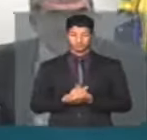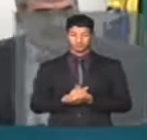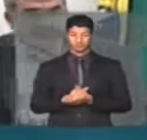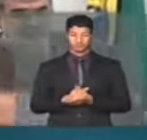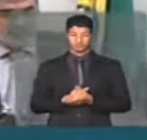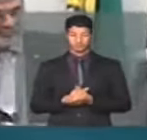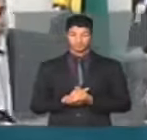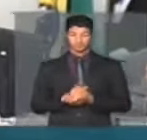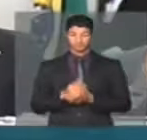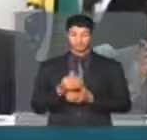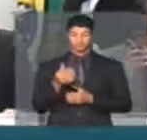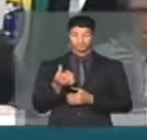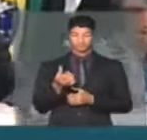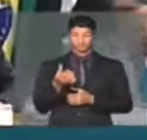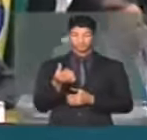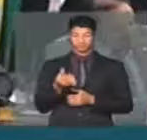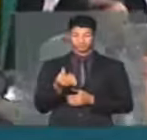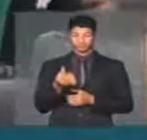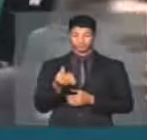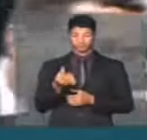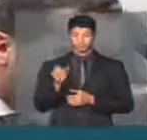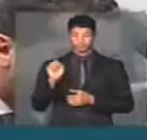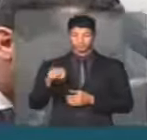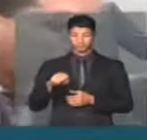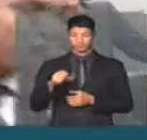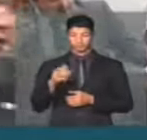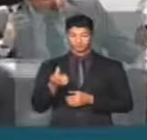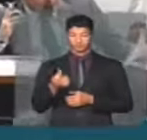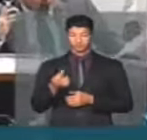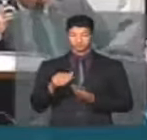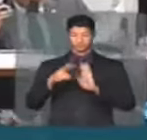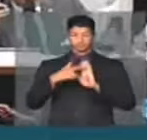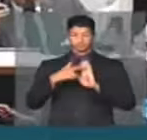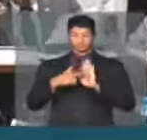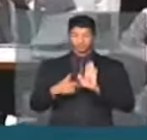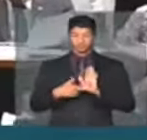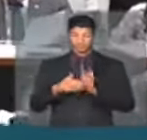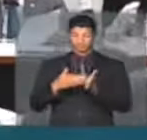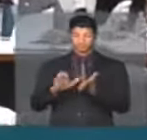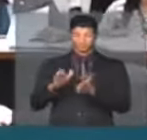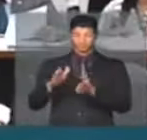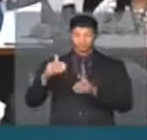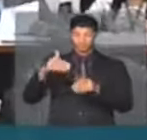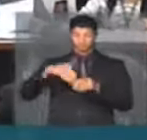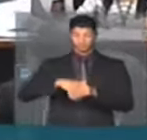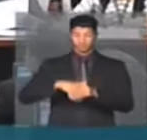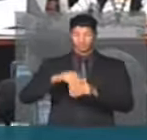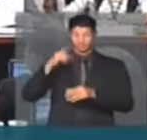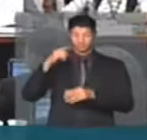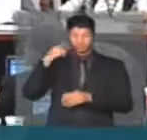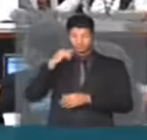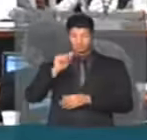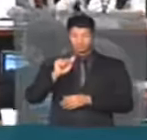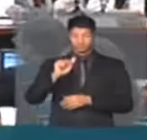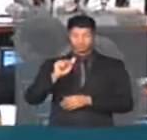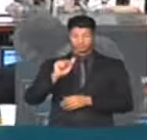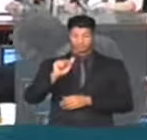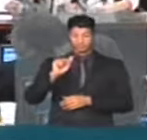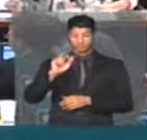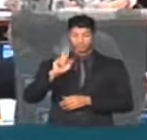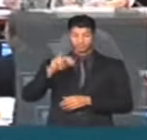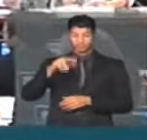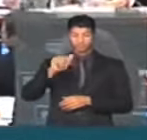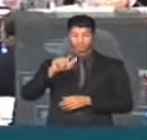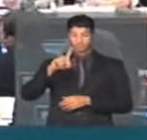Vamos mandar o painel para as próximas votações. 6 votos sim. Esse o requerimento está rejeitado. Requerimento de adiamento de votação de autoria